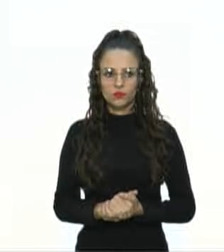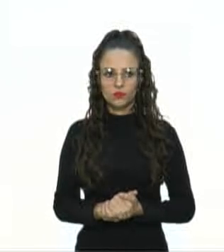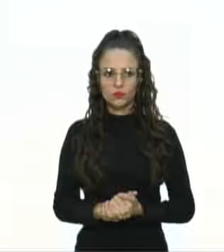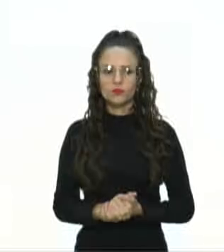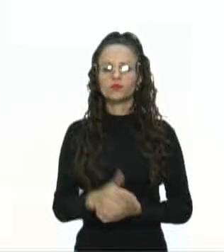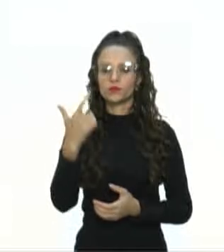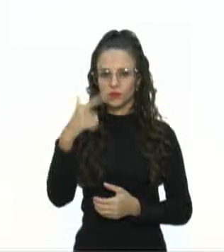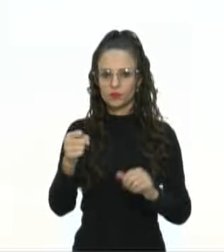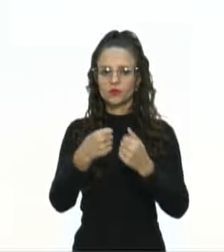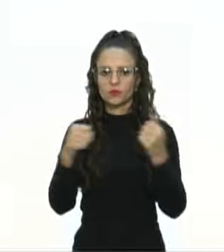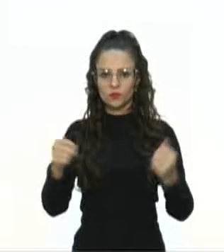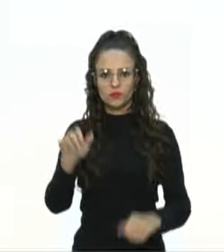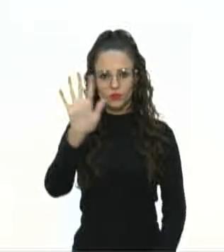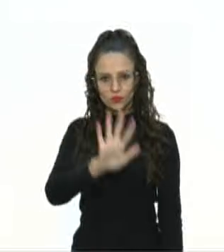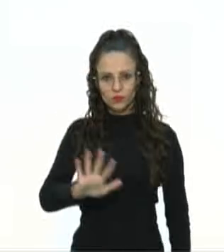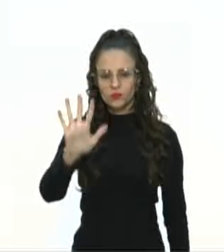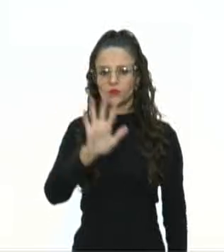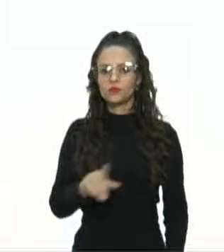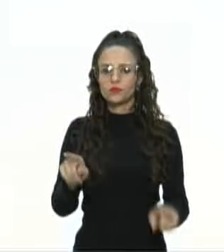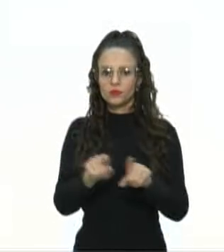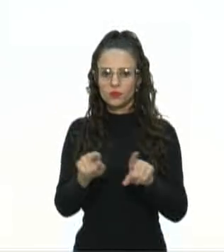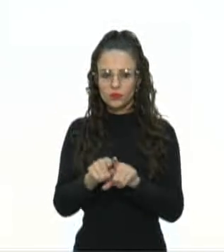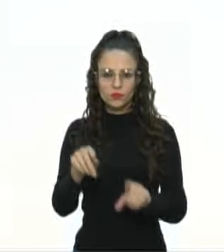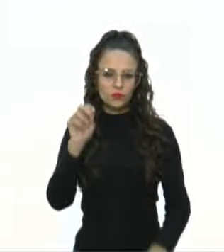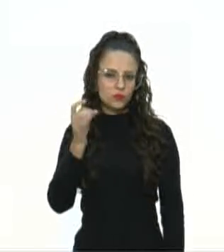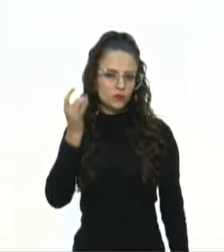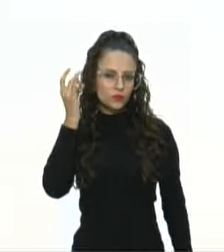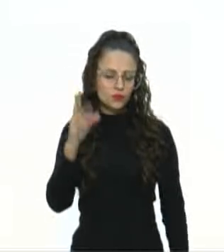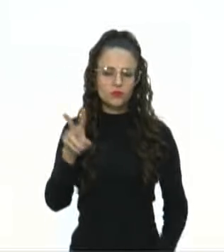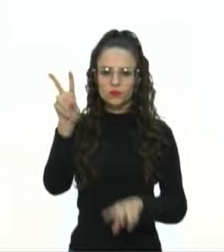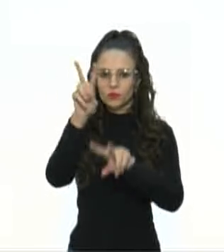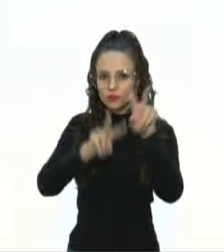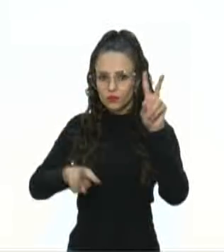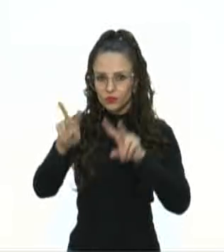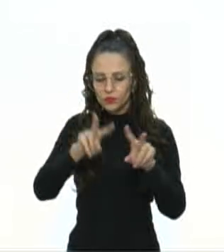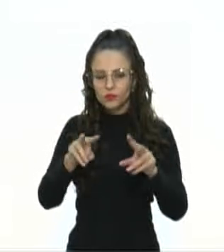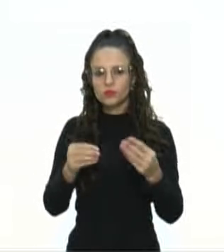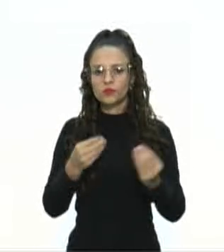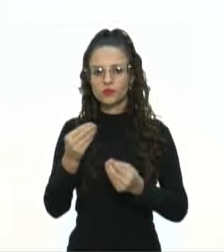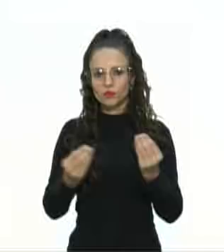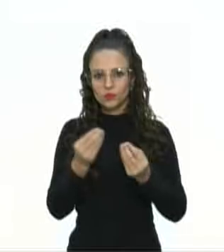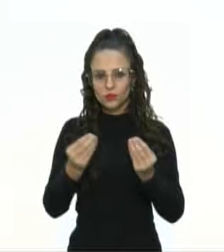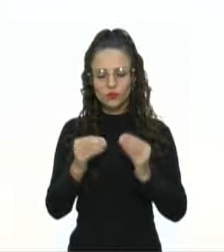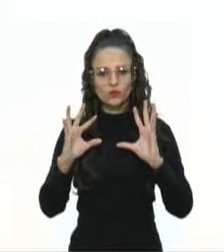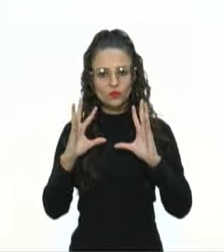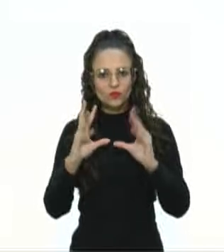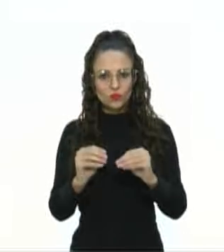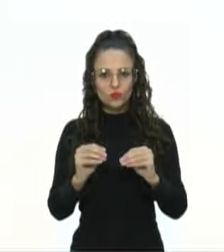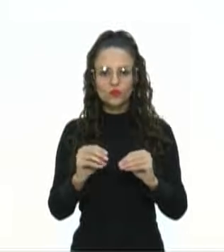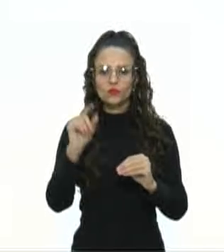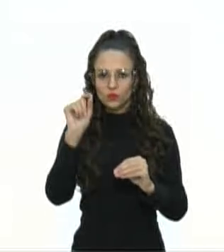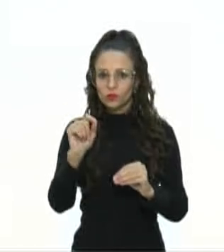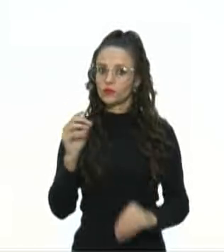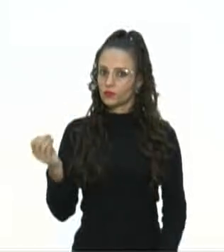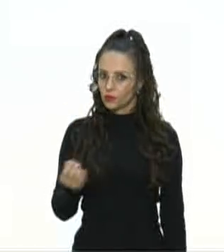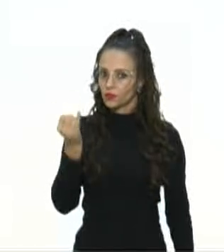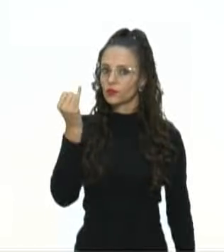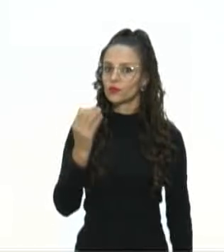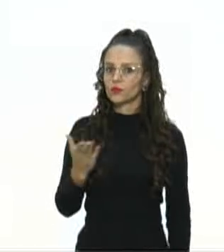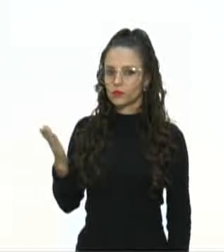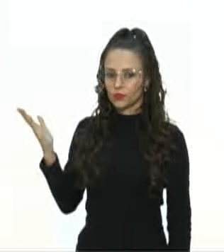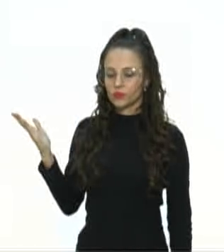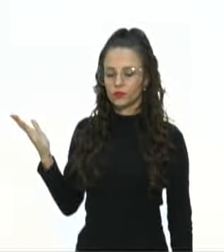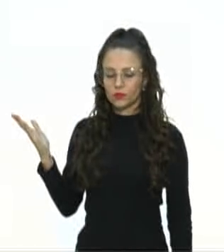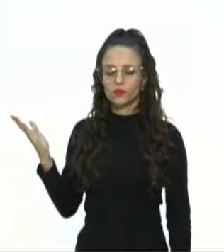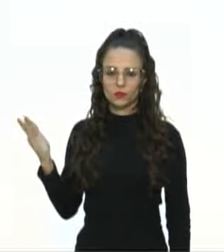Mais um mapa também para ficar mais fácil a visualização. Então esses mapas, como falei, são todos super importantes, né, para